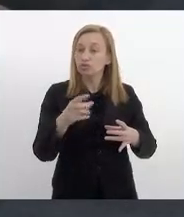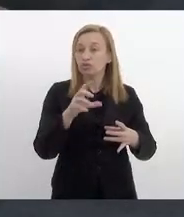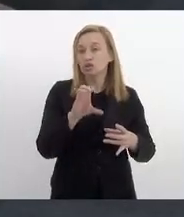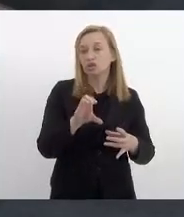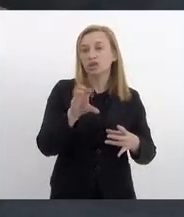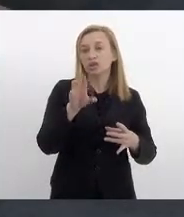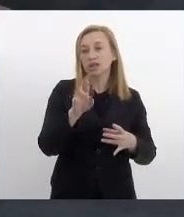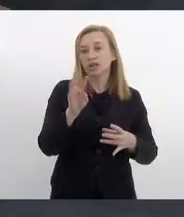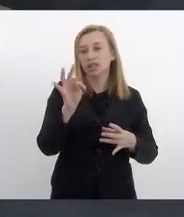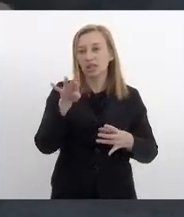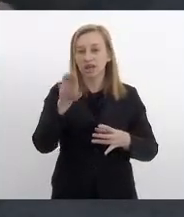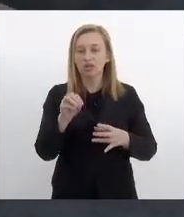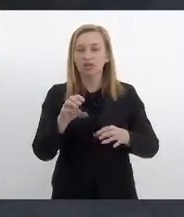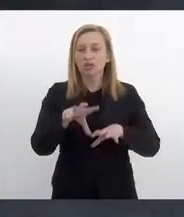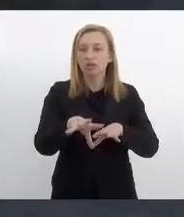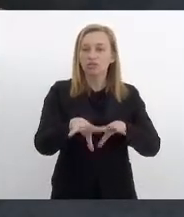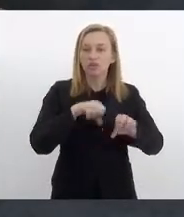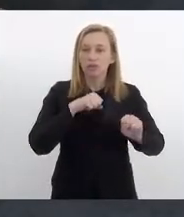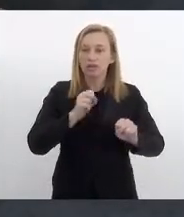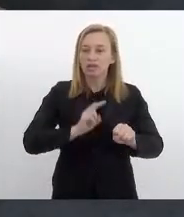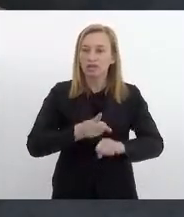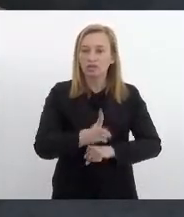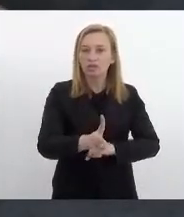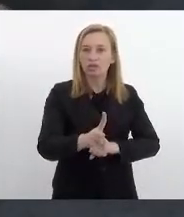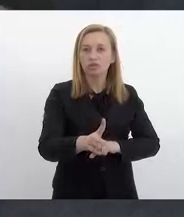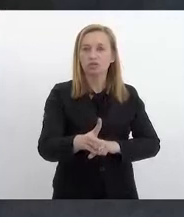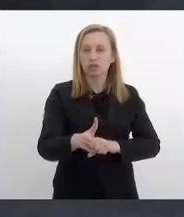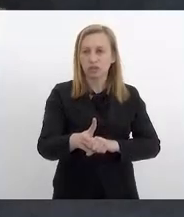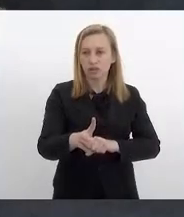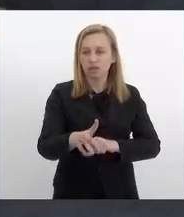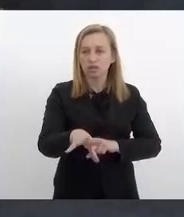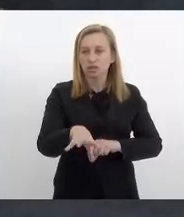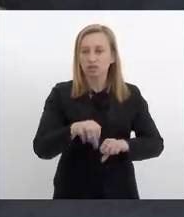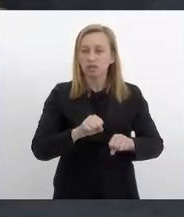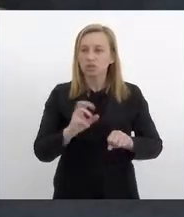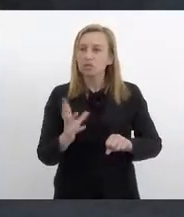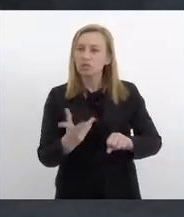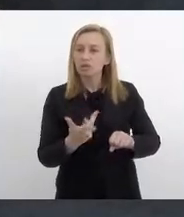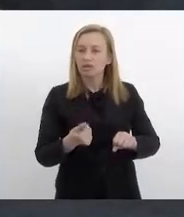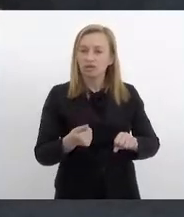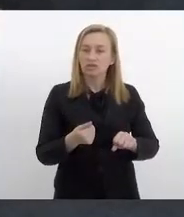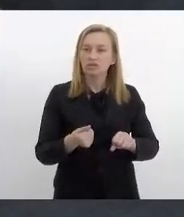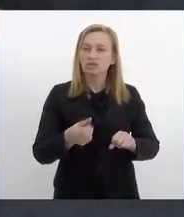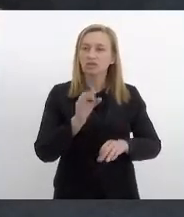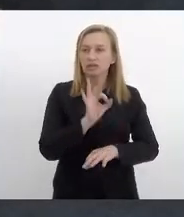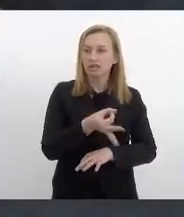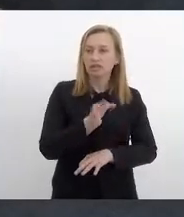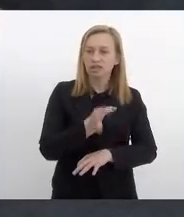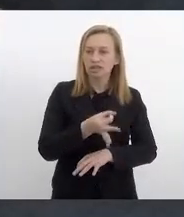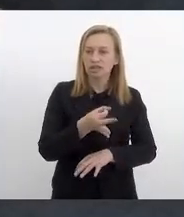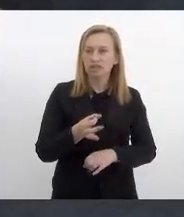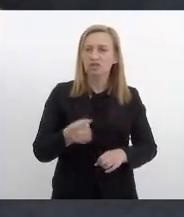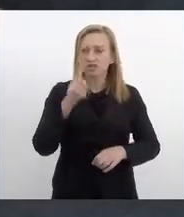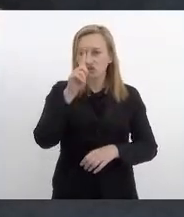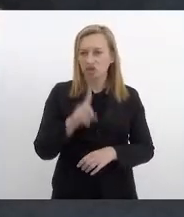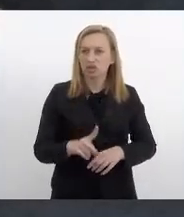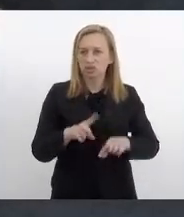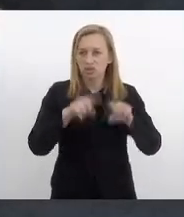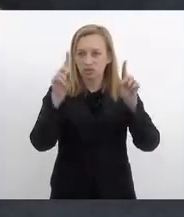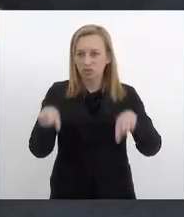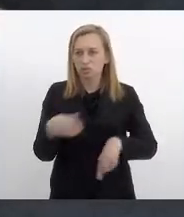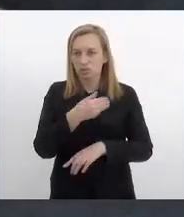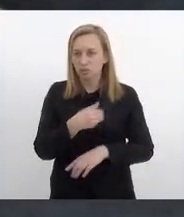critério de formação continuada, de qualificação, como forma de garantir os direitos dos